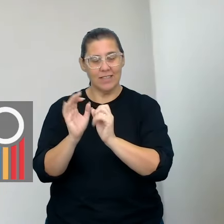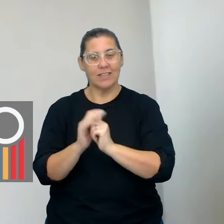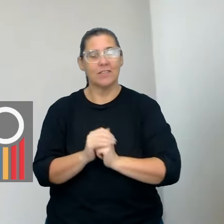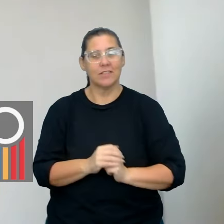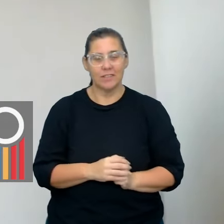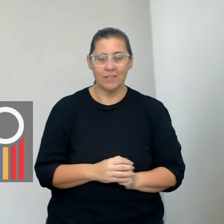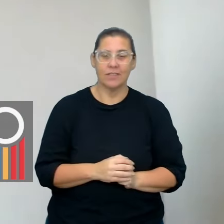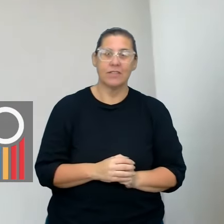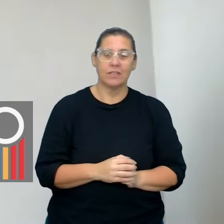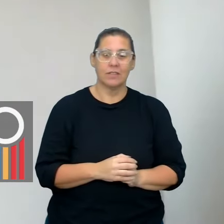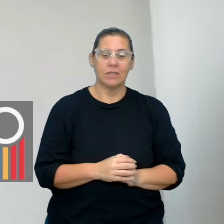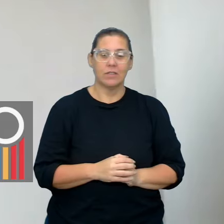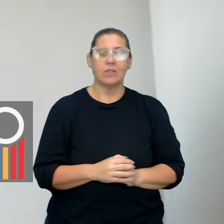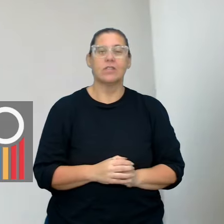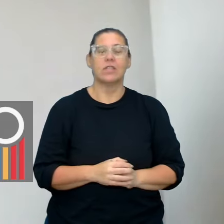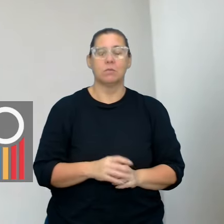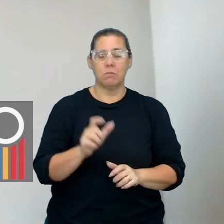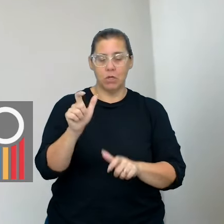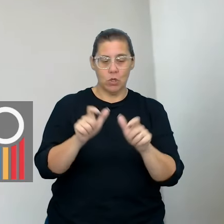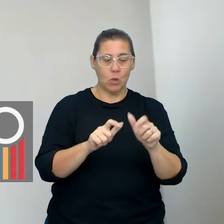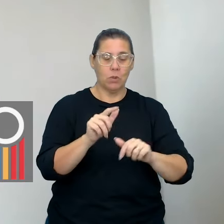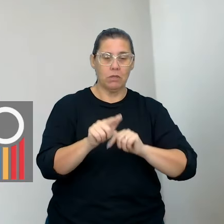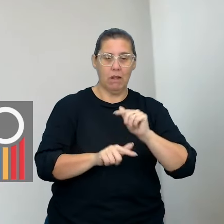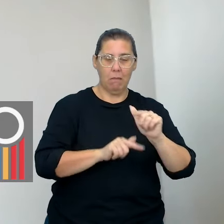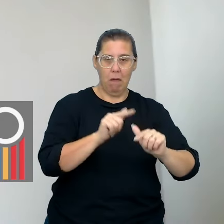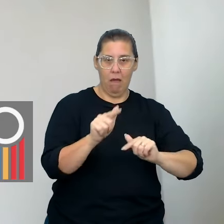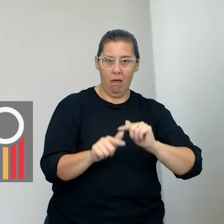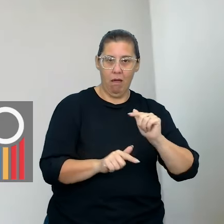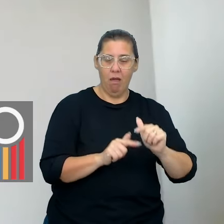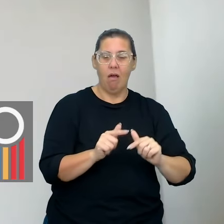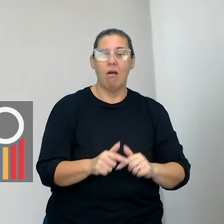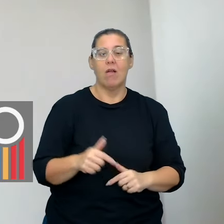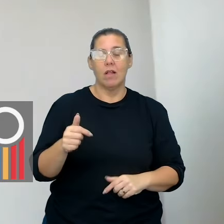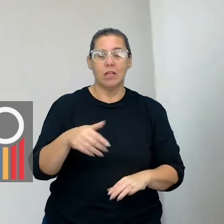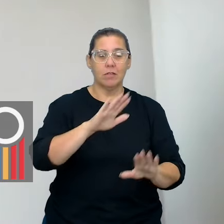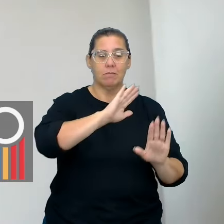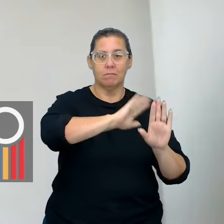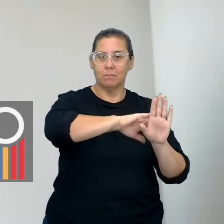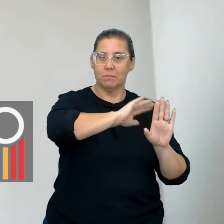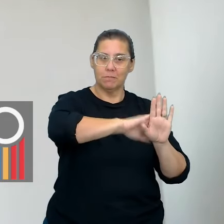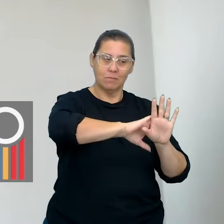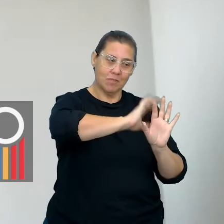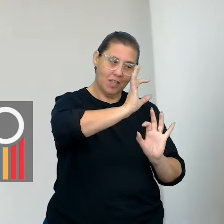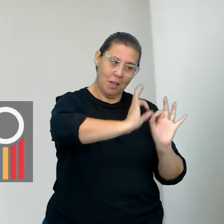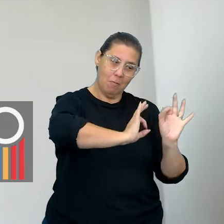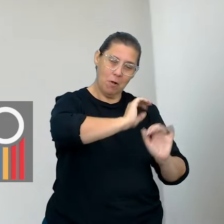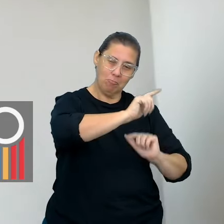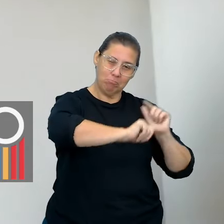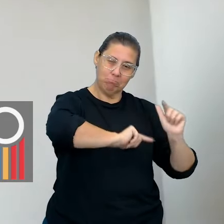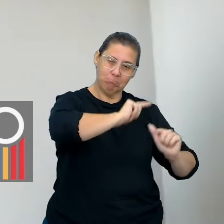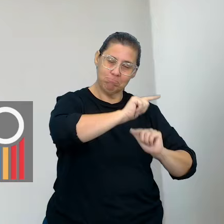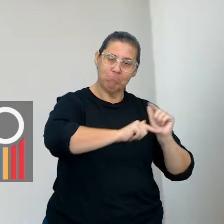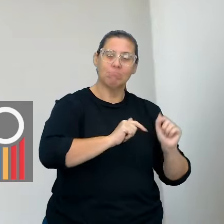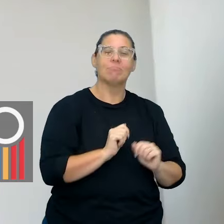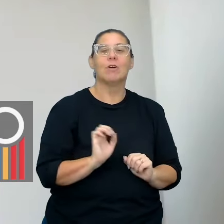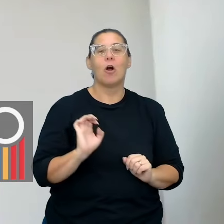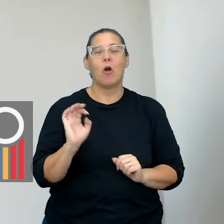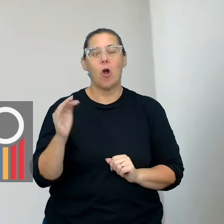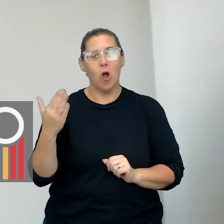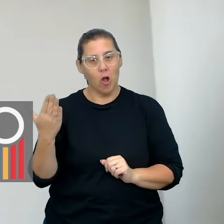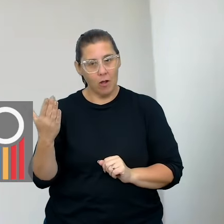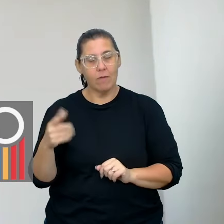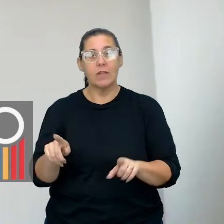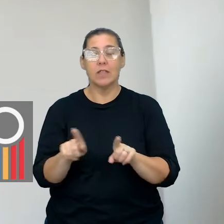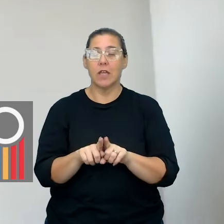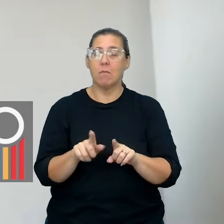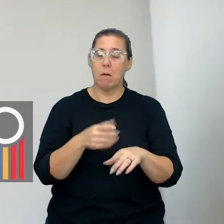nossos aqui operadores, né, das pessoas que estão aqui por trás para que esse vídeo ocorra, da participação